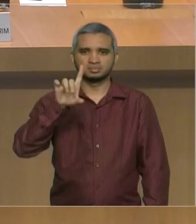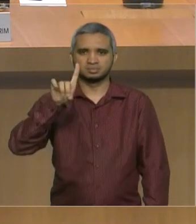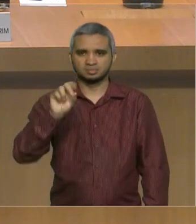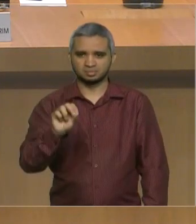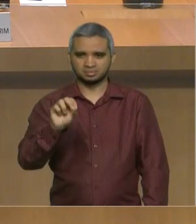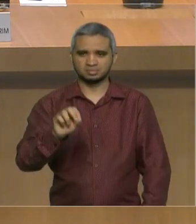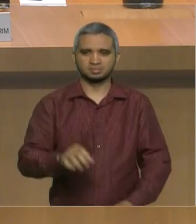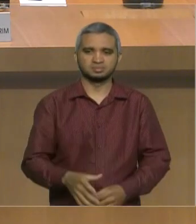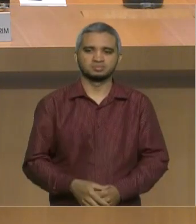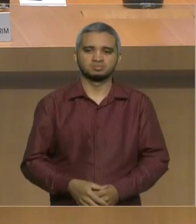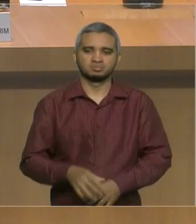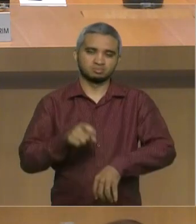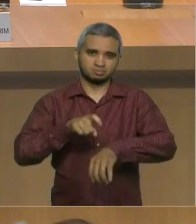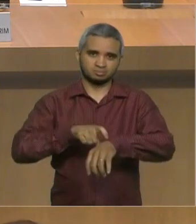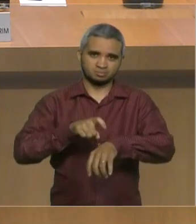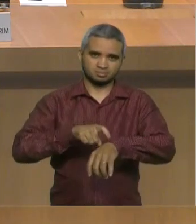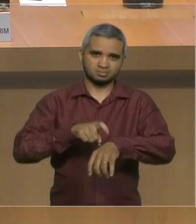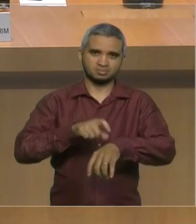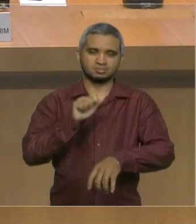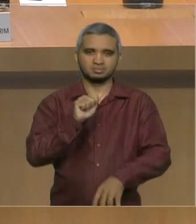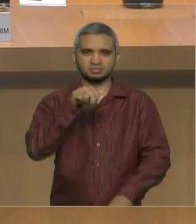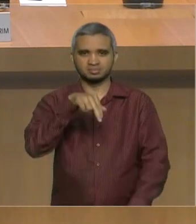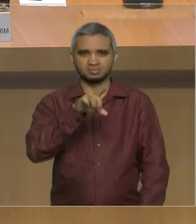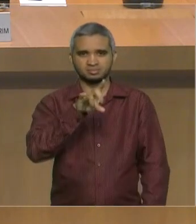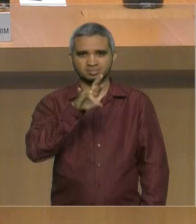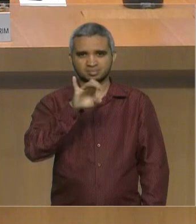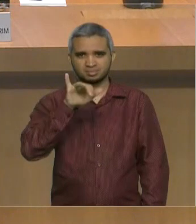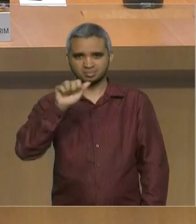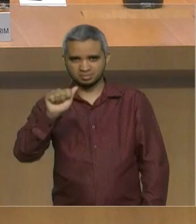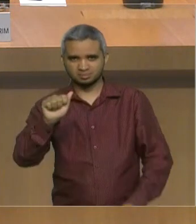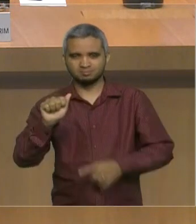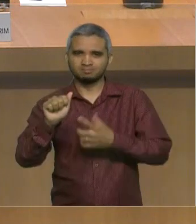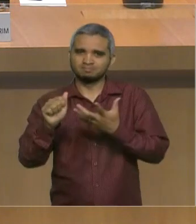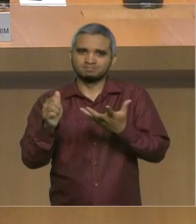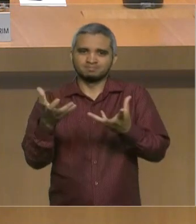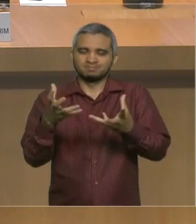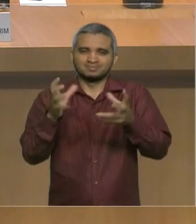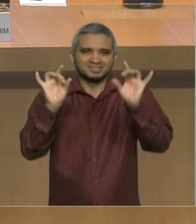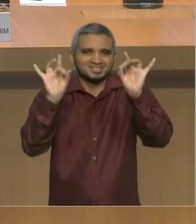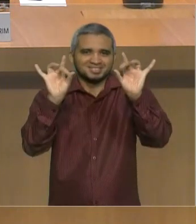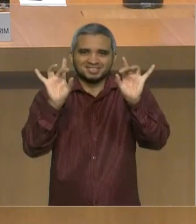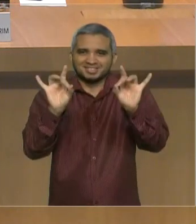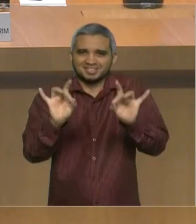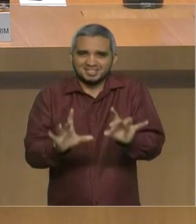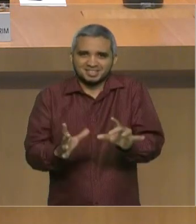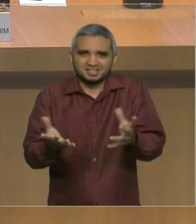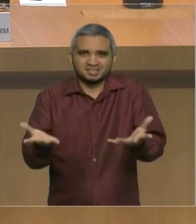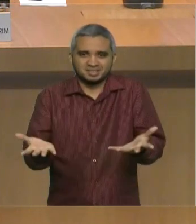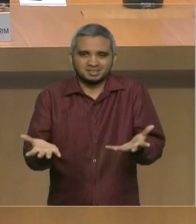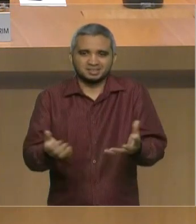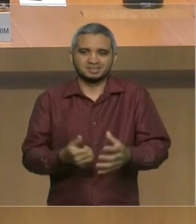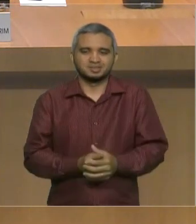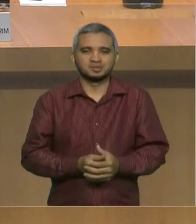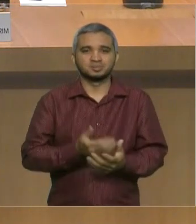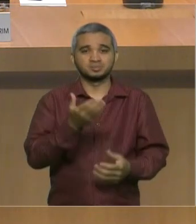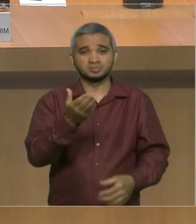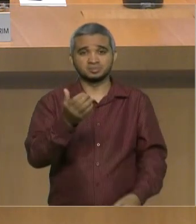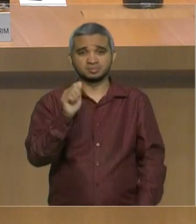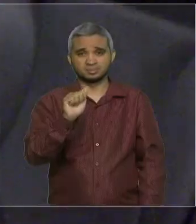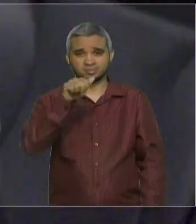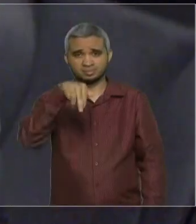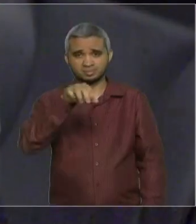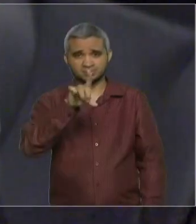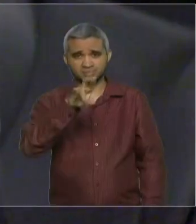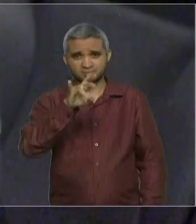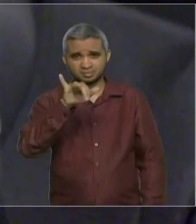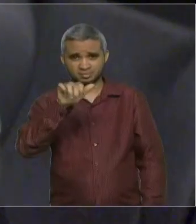no momento desse que a Andréia nos proporcionou, deputada Andréia, não seria de mínimo, Andréia, te agradecer pelas lições de